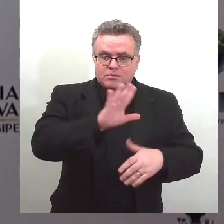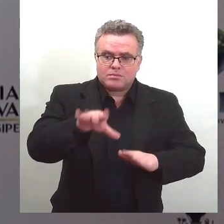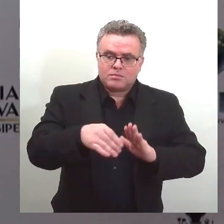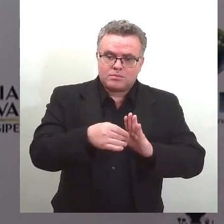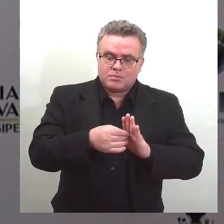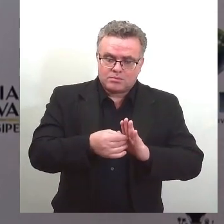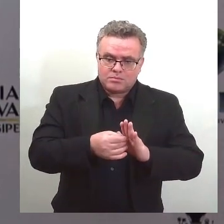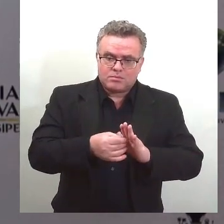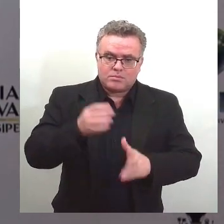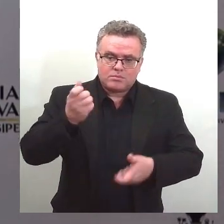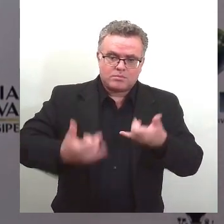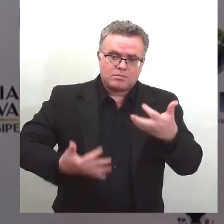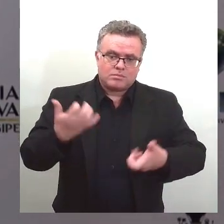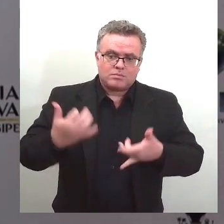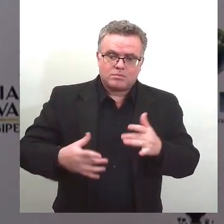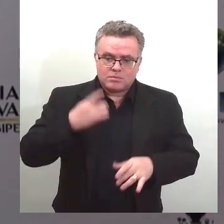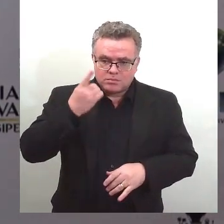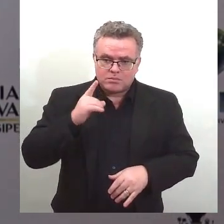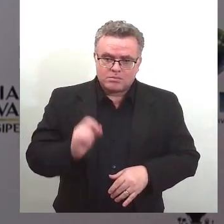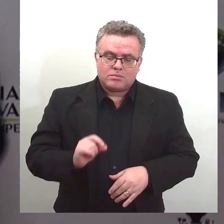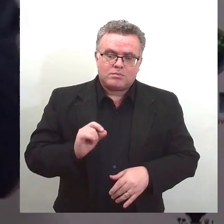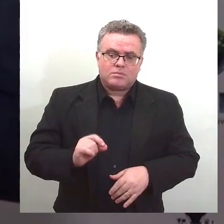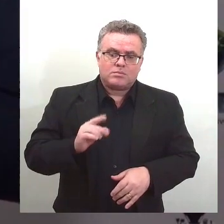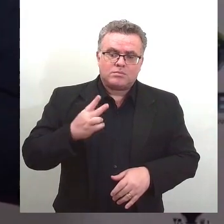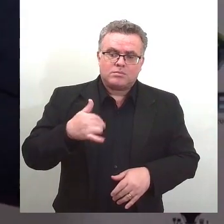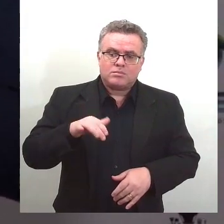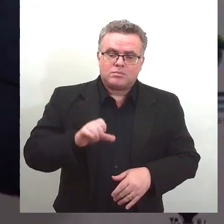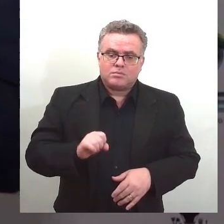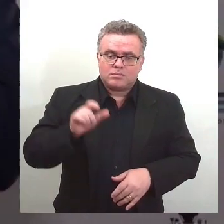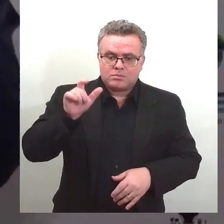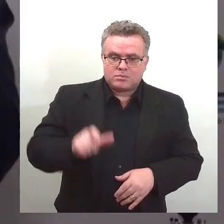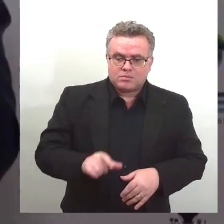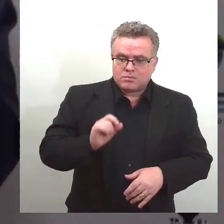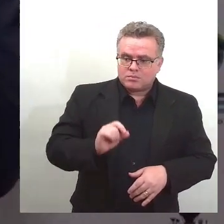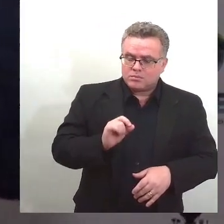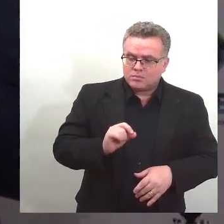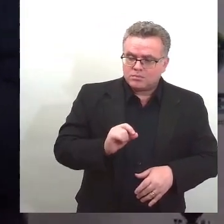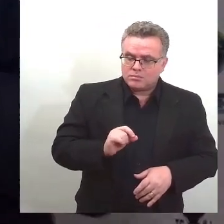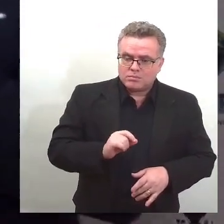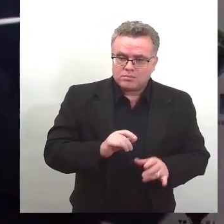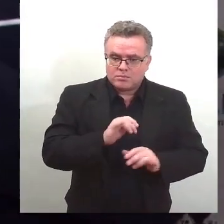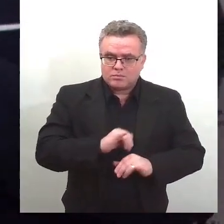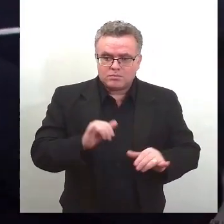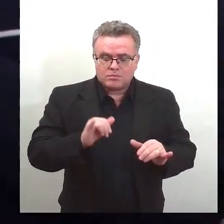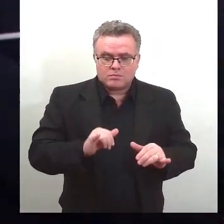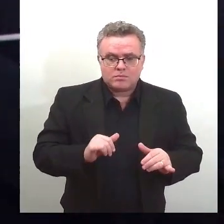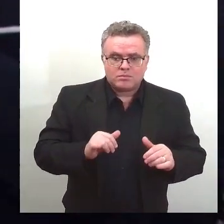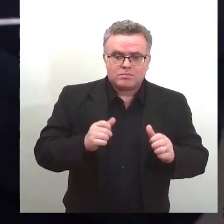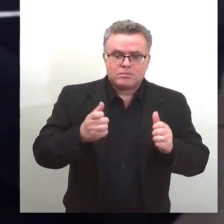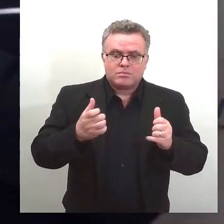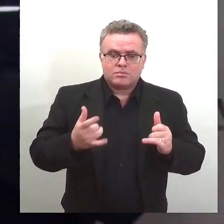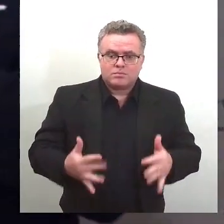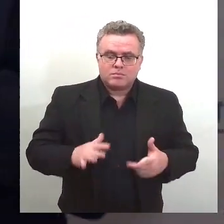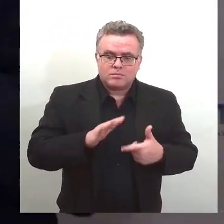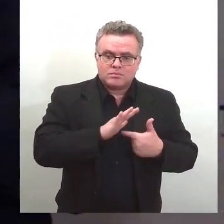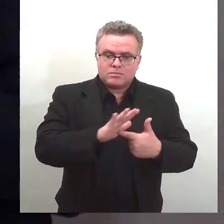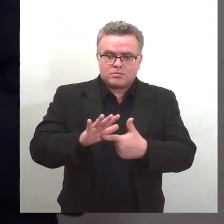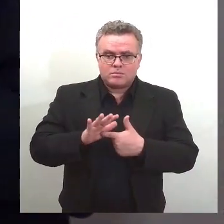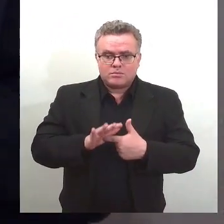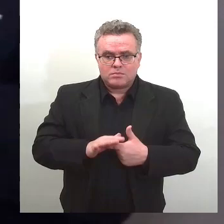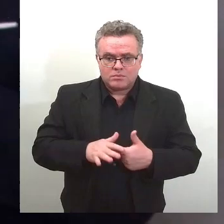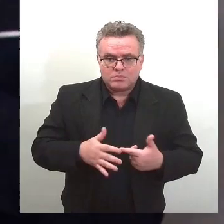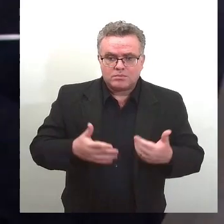pronunciamento do deputado Marcos Oliveira. Ele que tem colocado e colocou durante a sua explanação